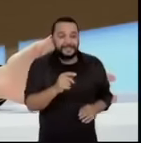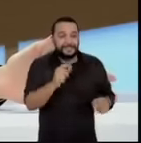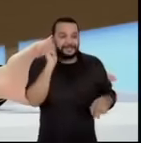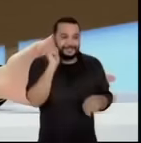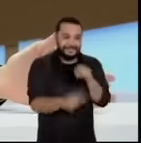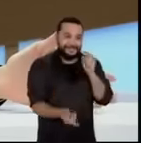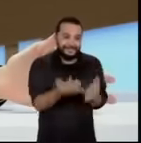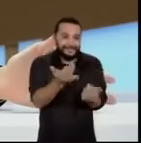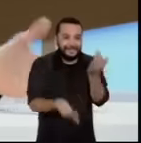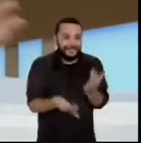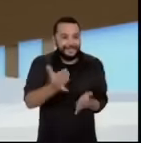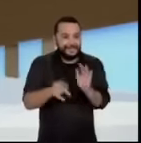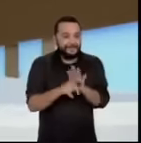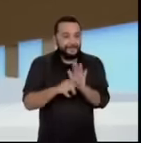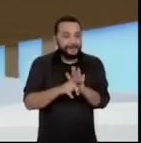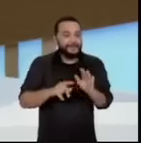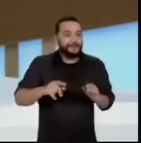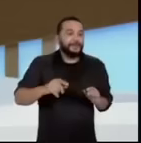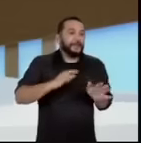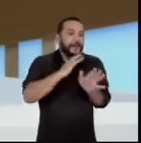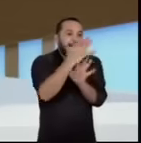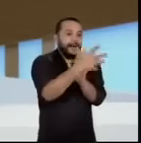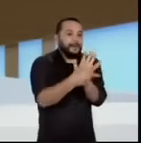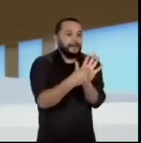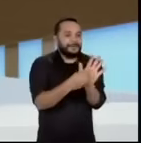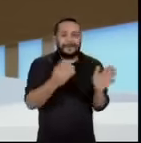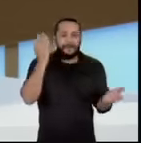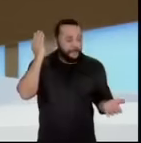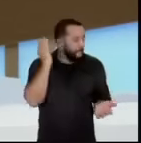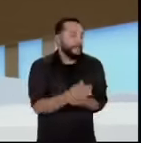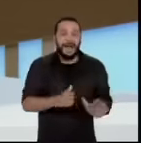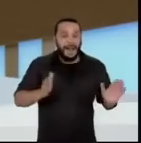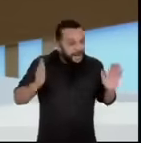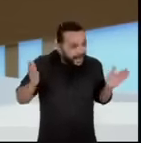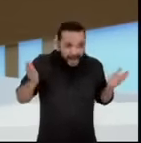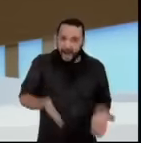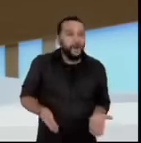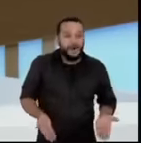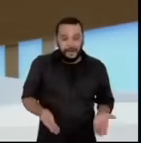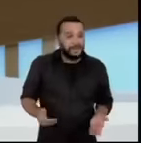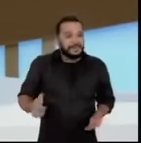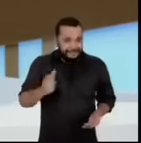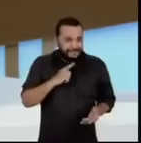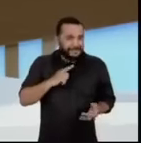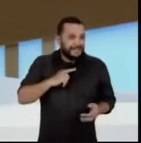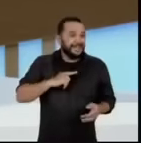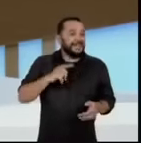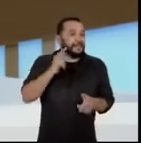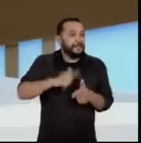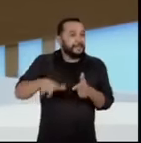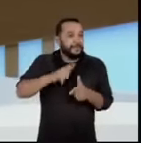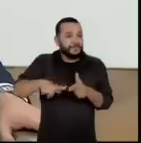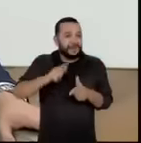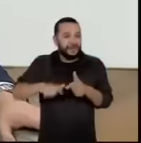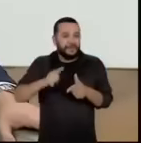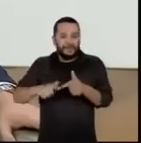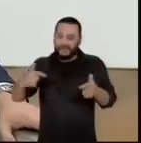na Amazônia parem já? Nós estamos no epicentro da maior crise internacional das últimas décadas no Brasil.